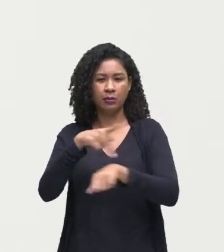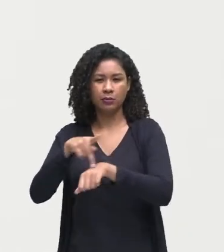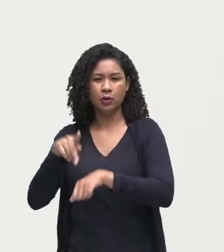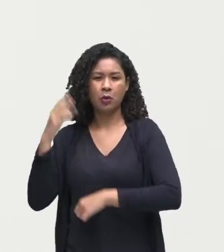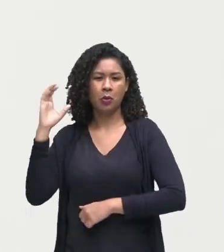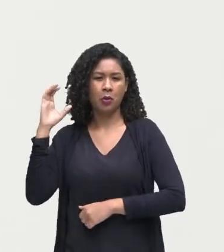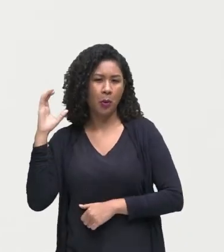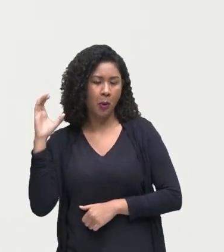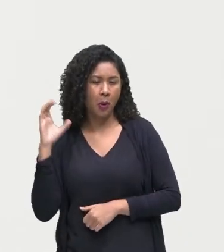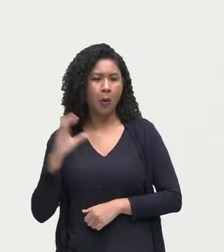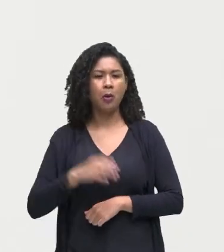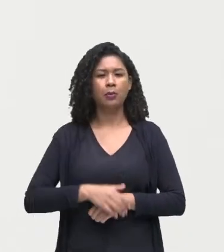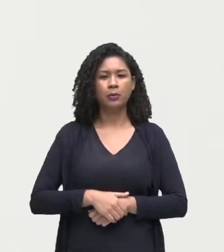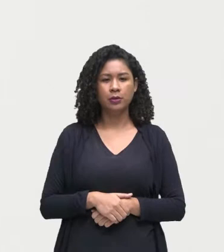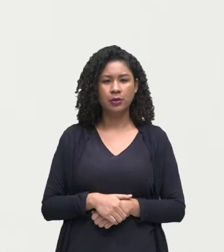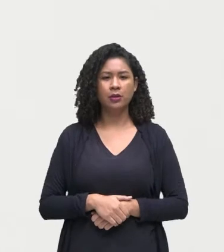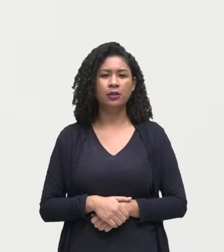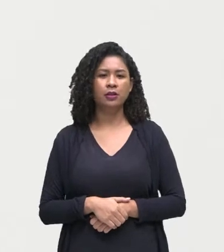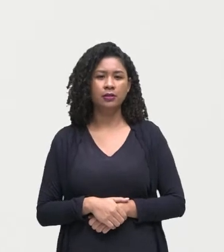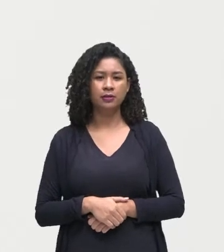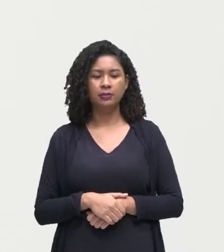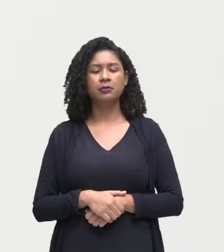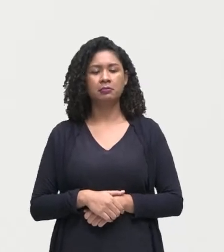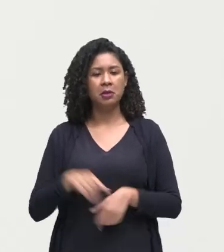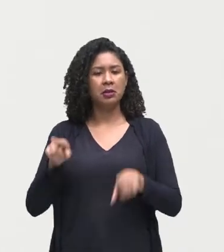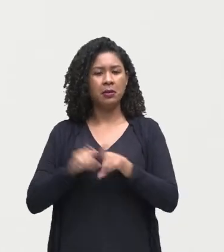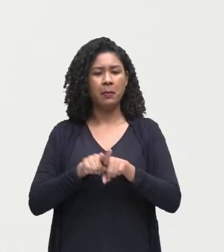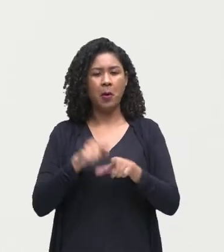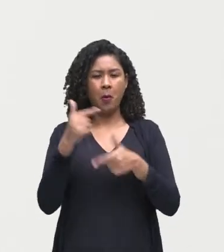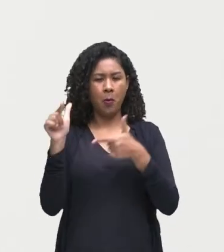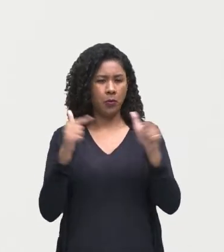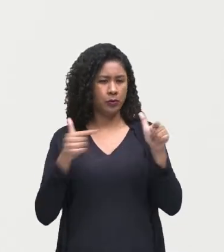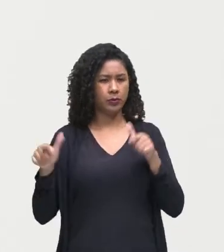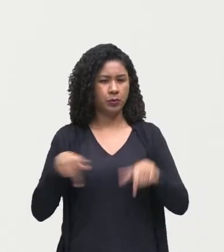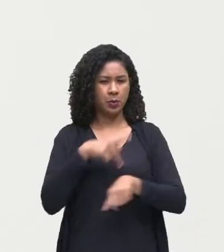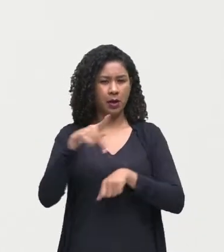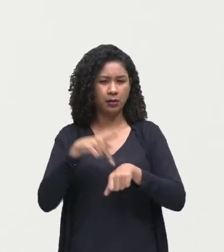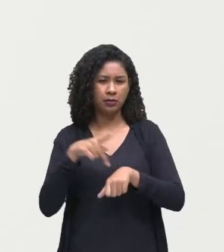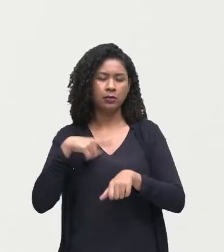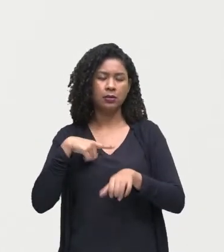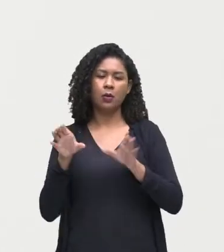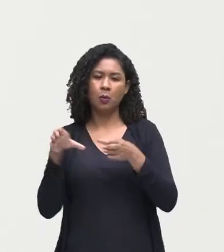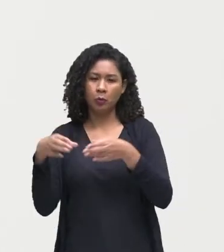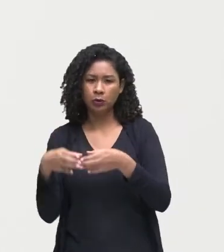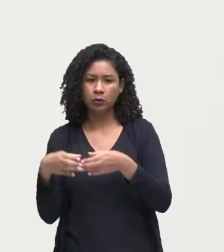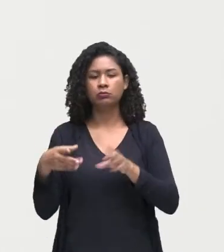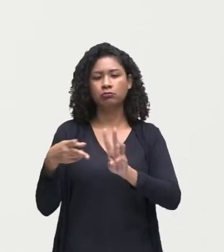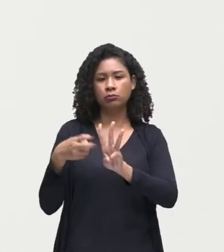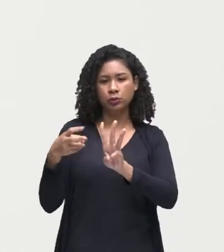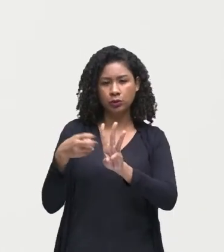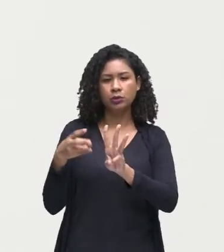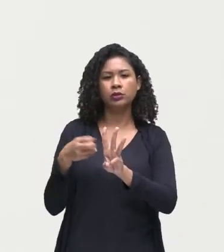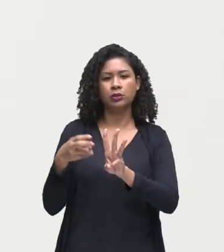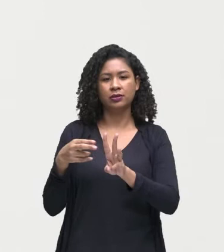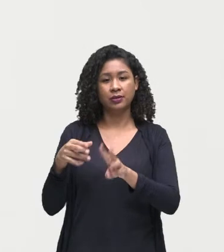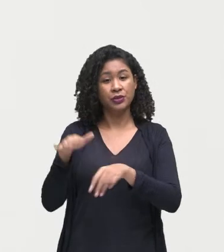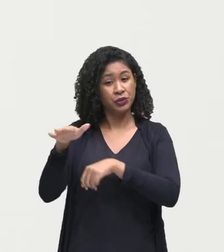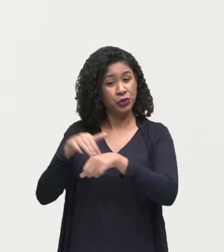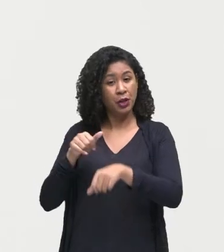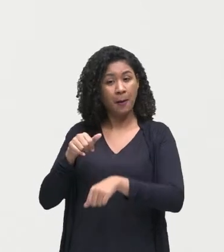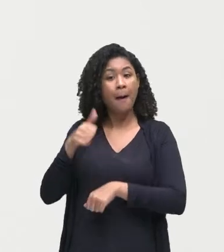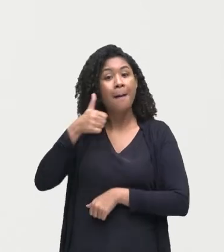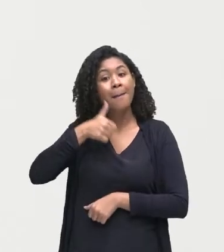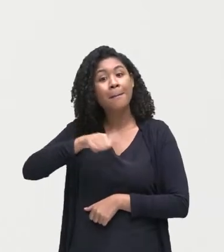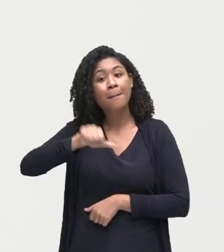Colômbia, o Chile, nós temos muitas comunidades indígenas que chamam a mãe terra de Pachamama,